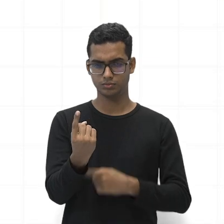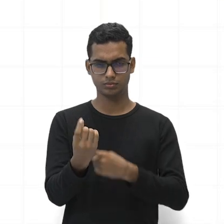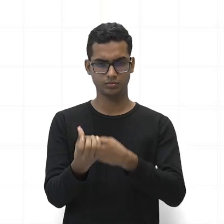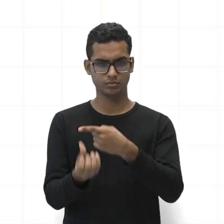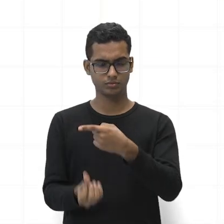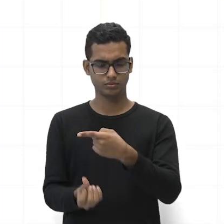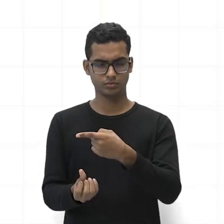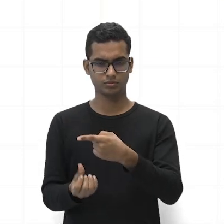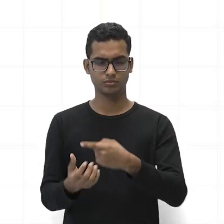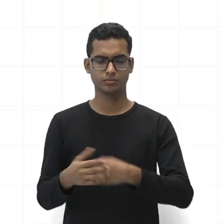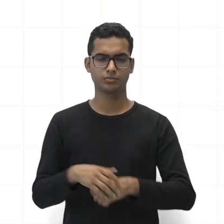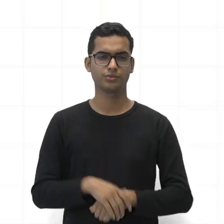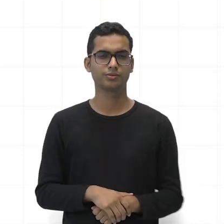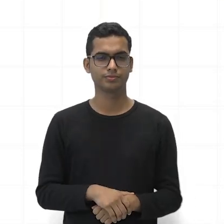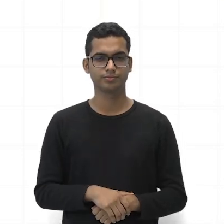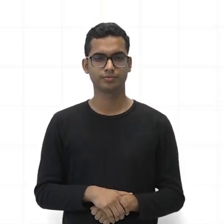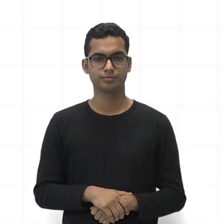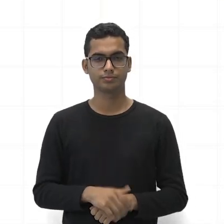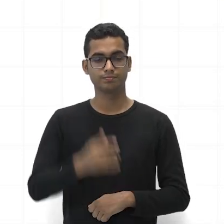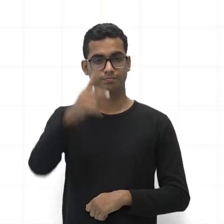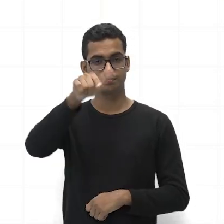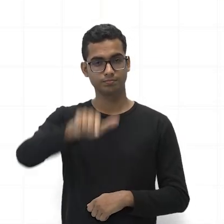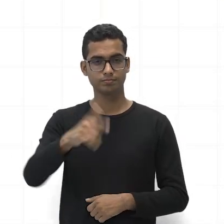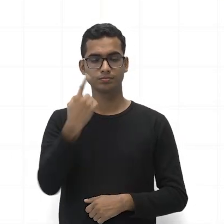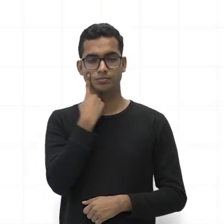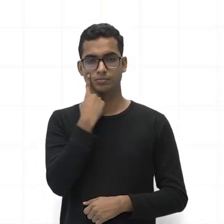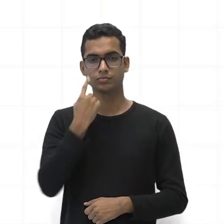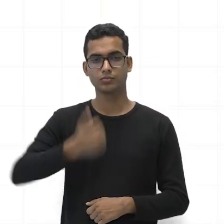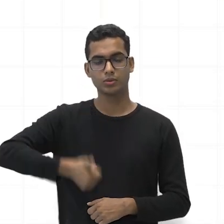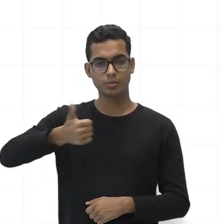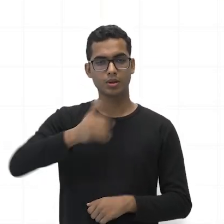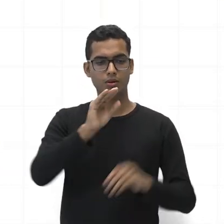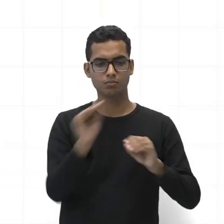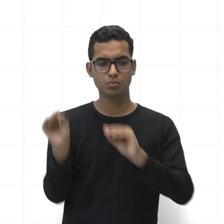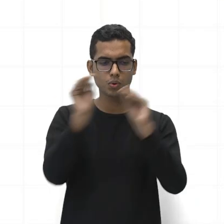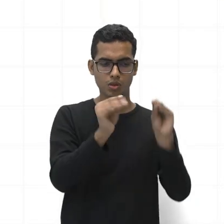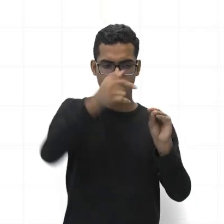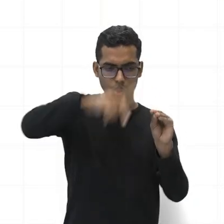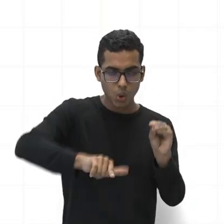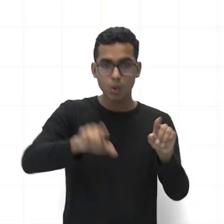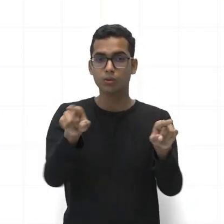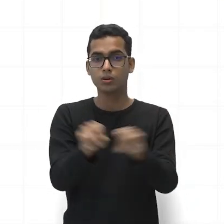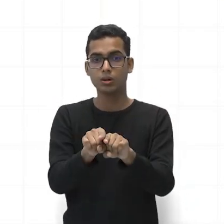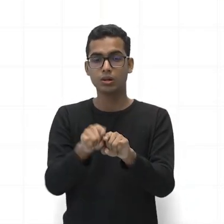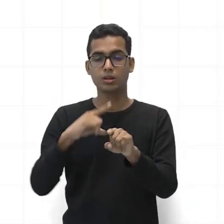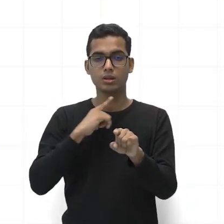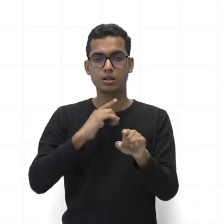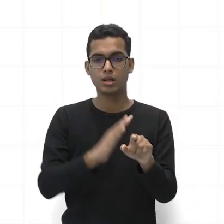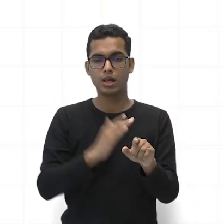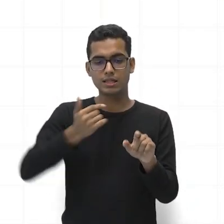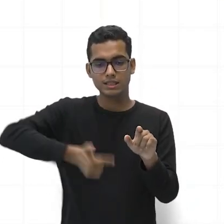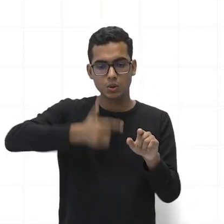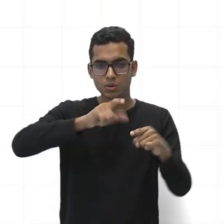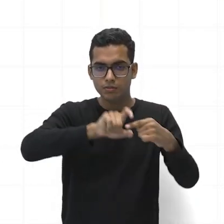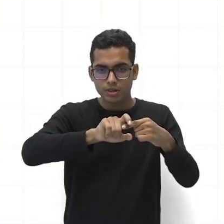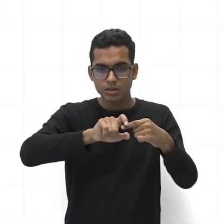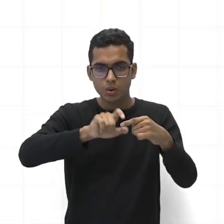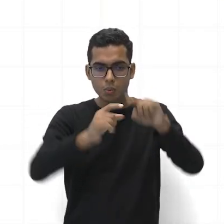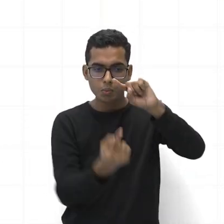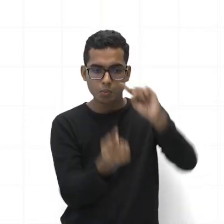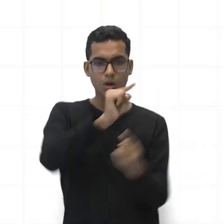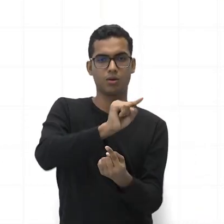a primeira fração, multiplica aí pelo inverso da segunda. Vou fazer mais um exemplo aqui para você, ó. Olha só, eu